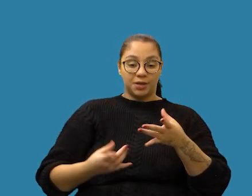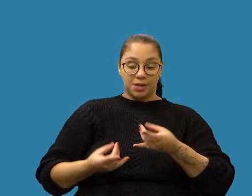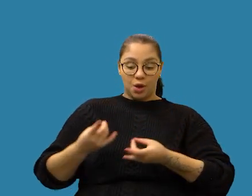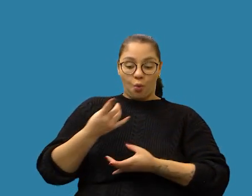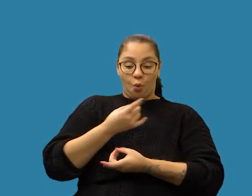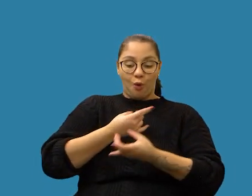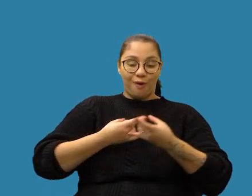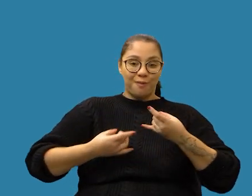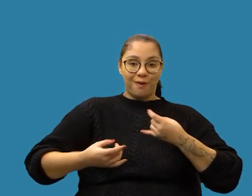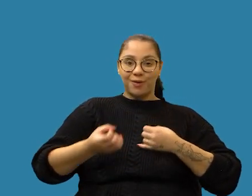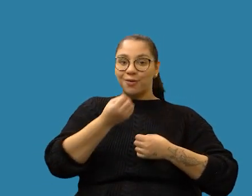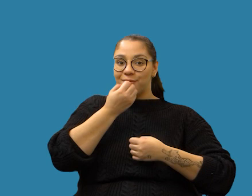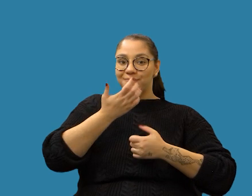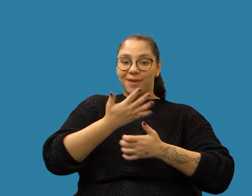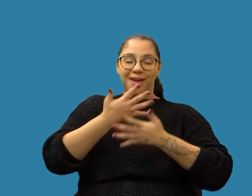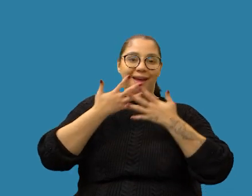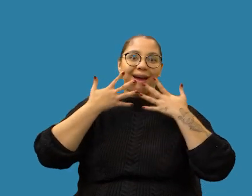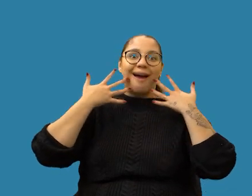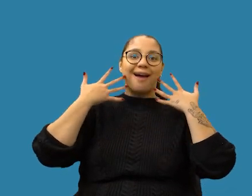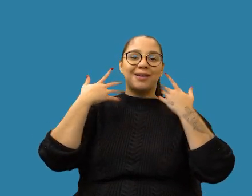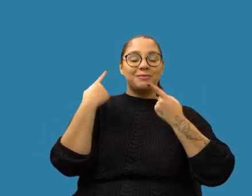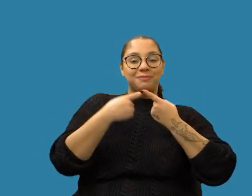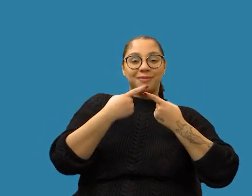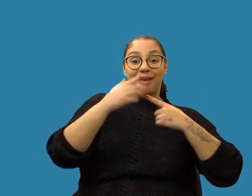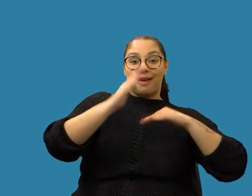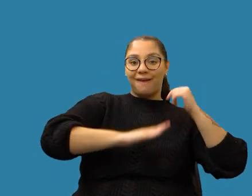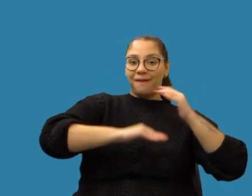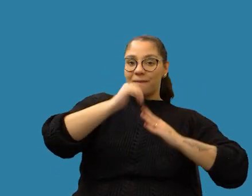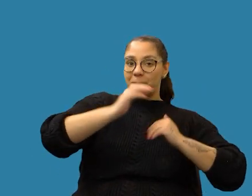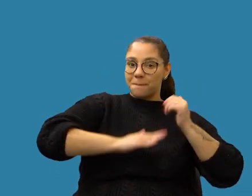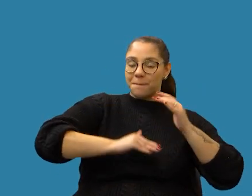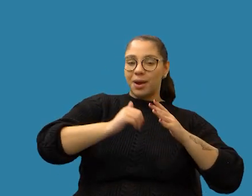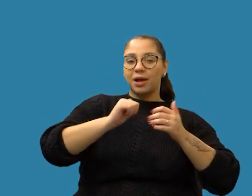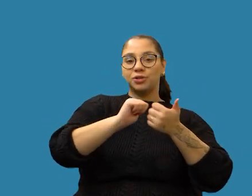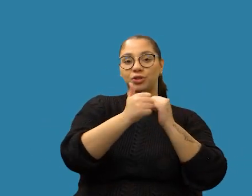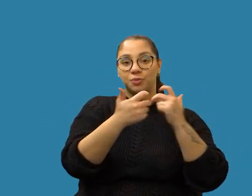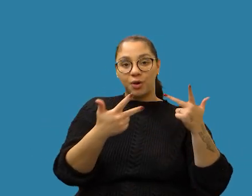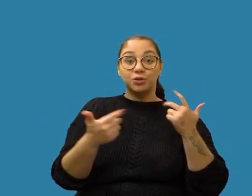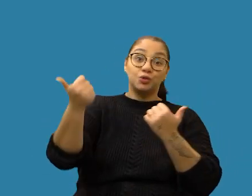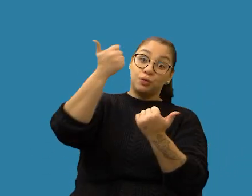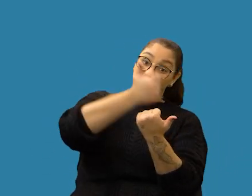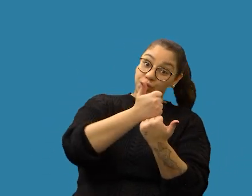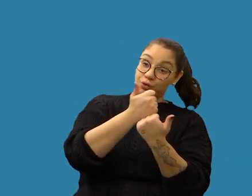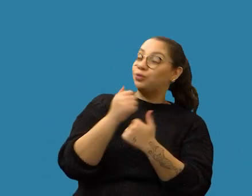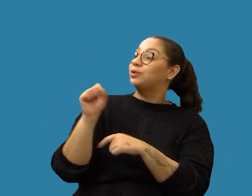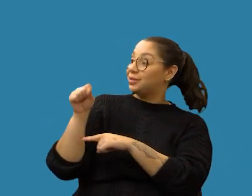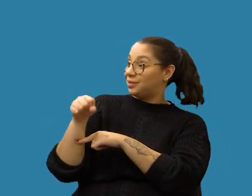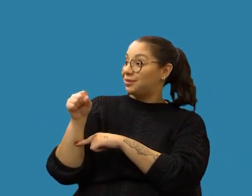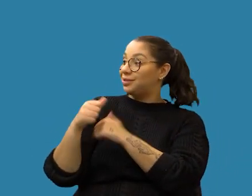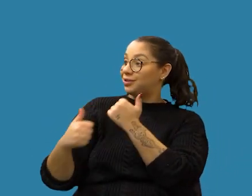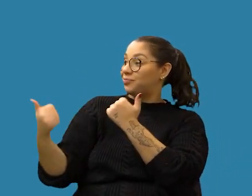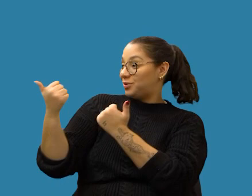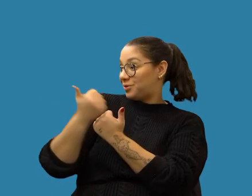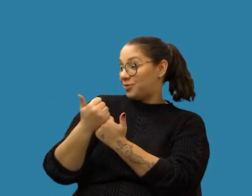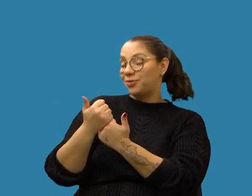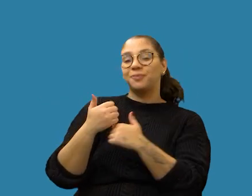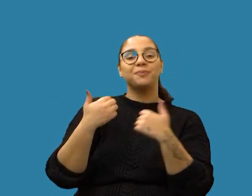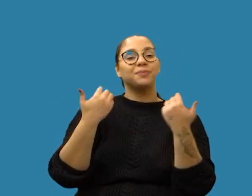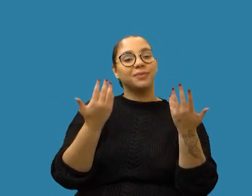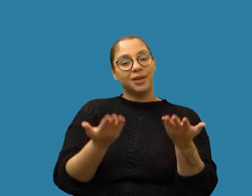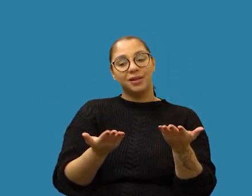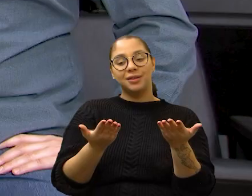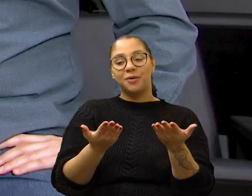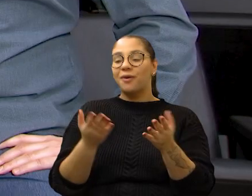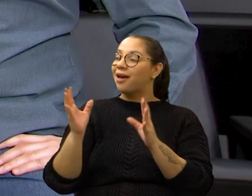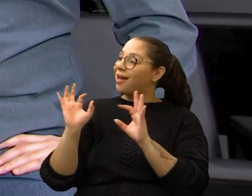os hormônios de bem-estar que a droga também libera. Então, quando você pratica um esporte, substitui, claro, né? Então, a gente